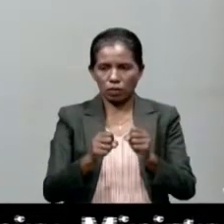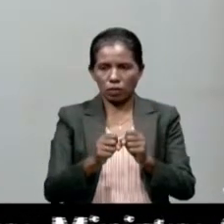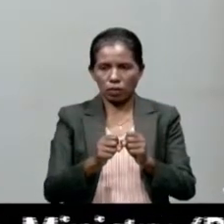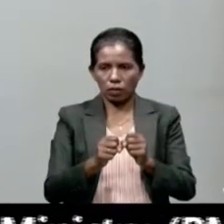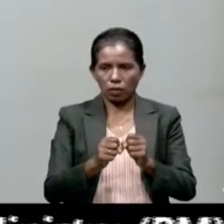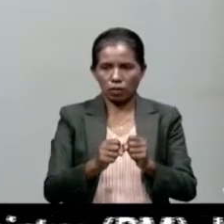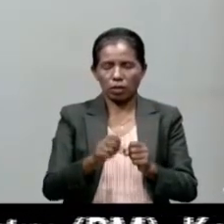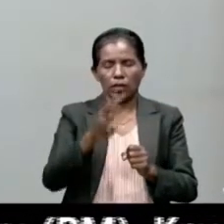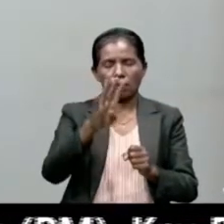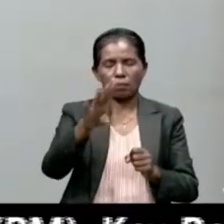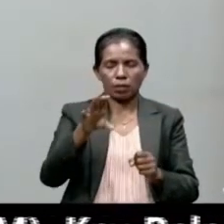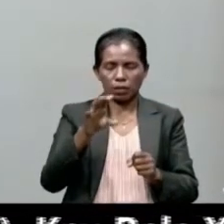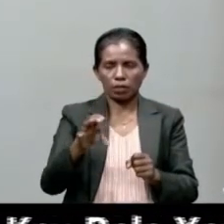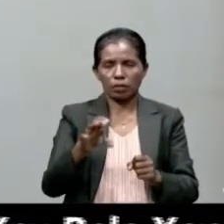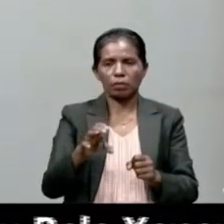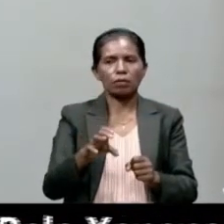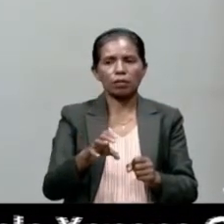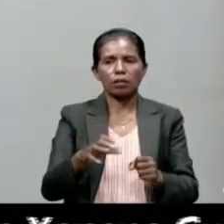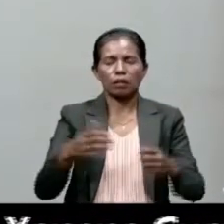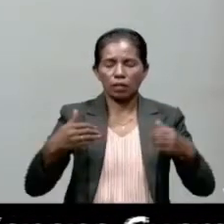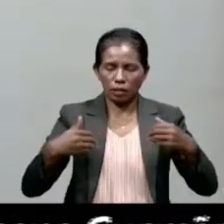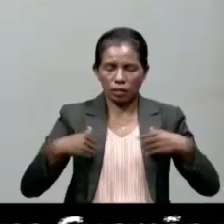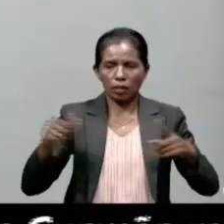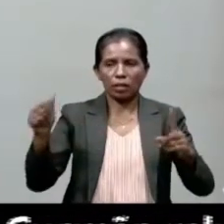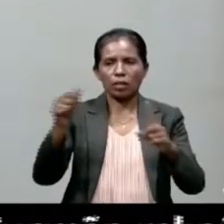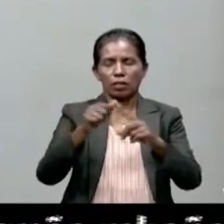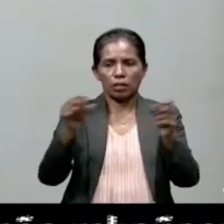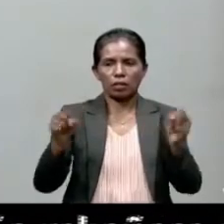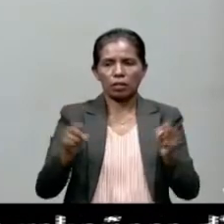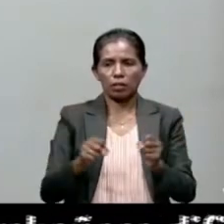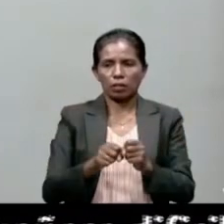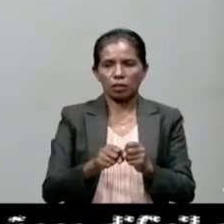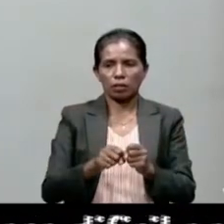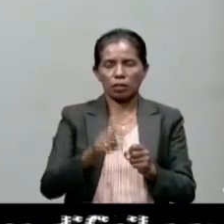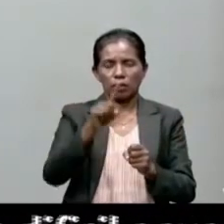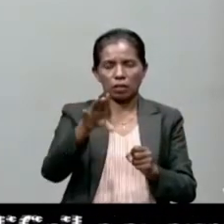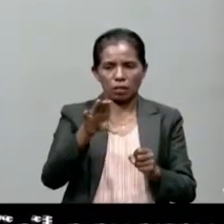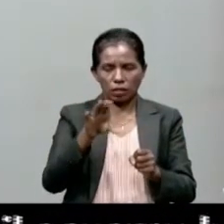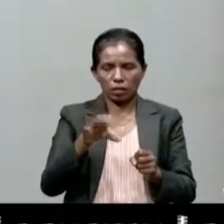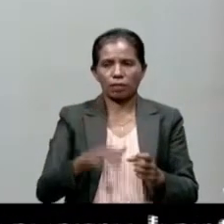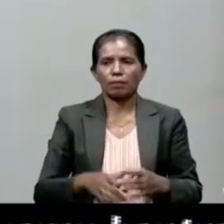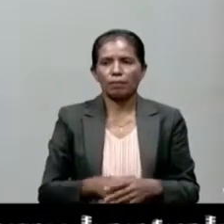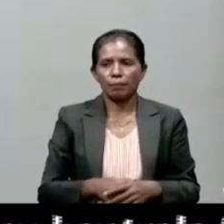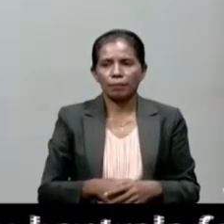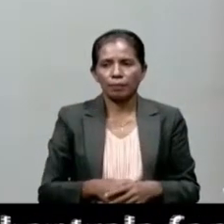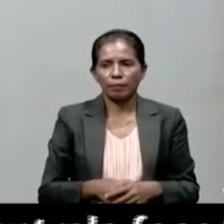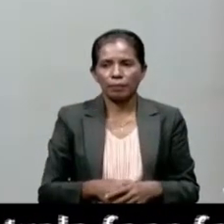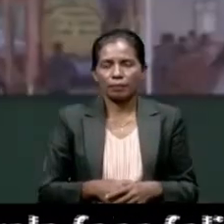suku ya kotsendo digital né. Foi atingi suku centro e tal.